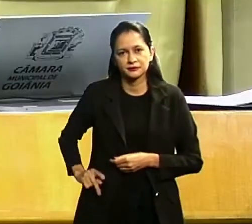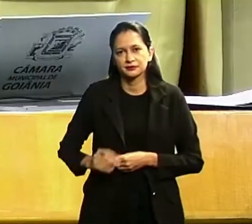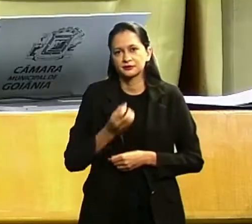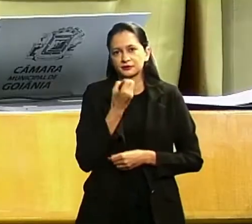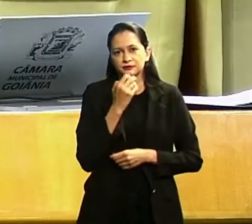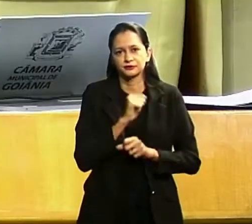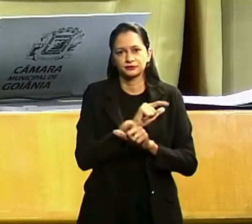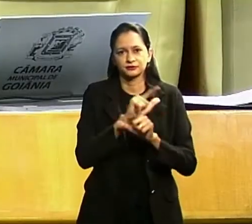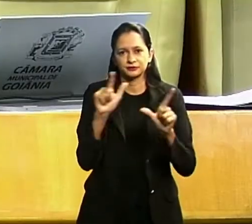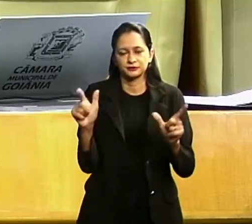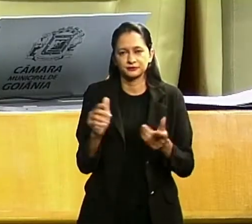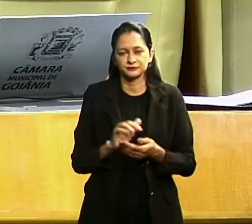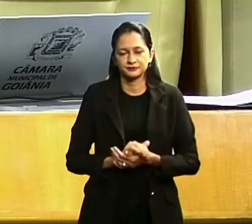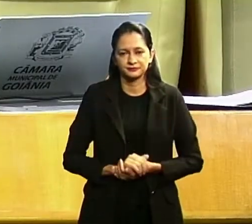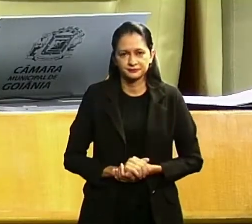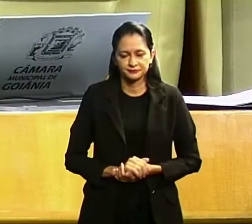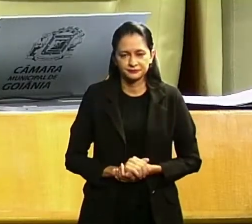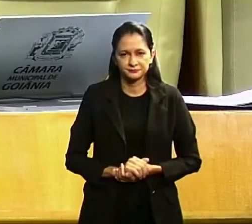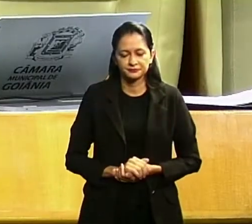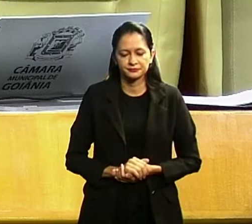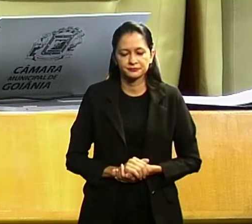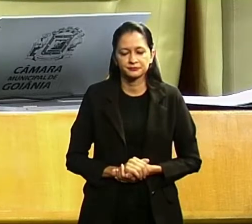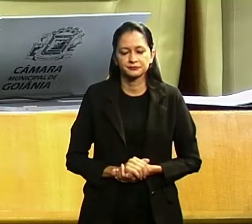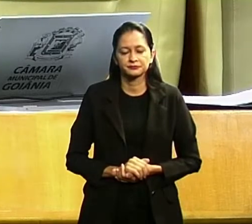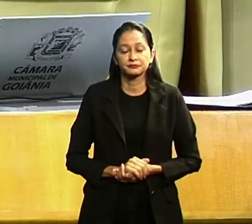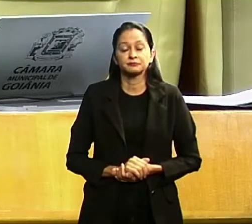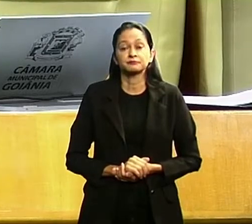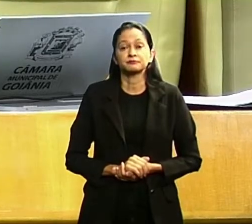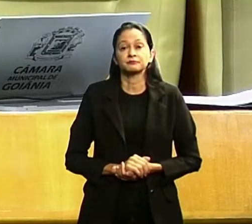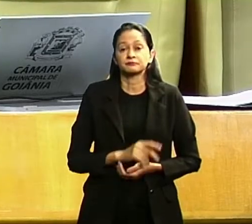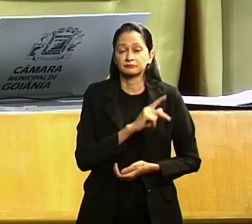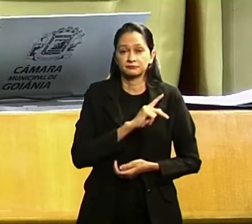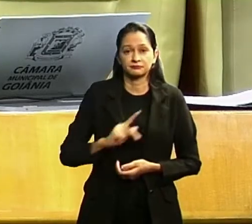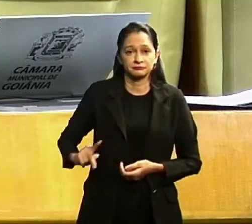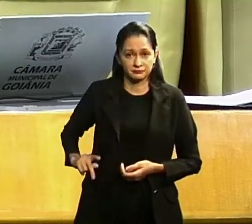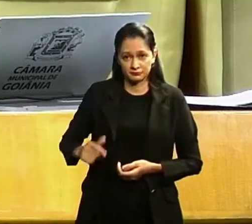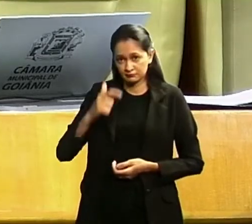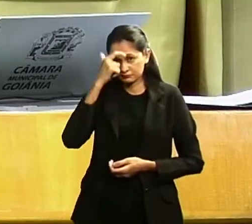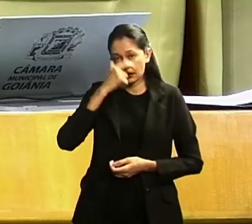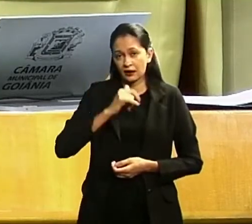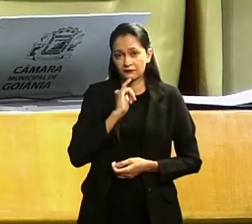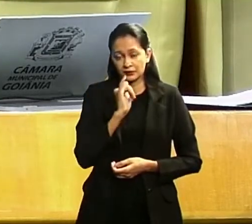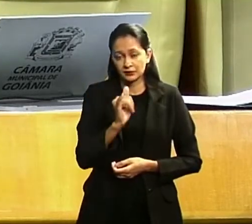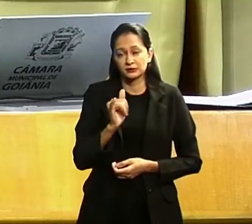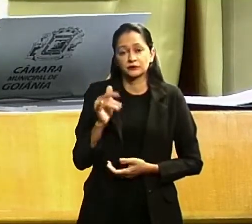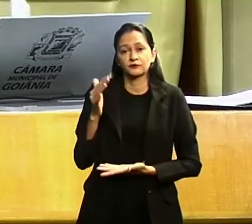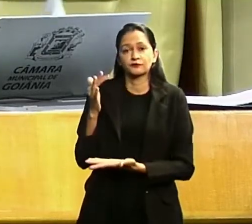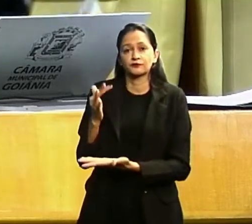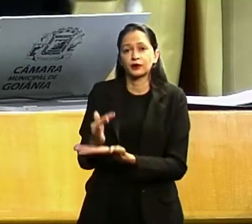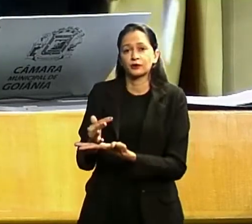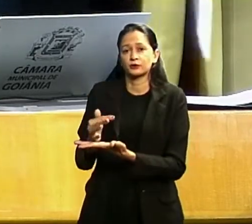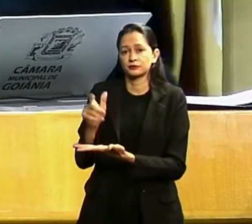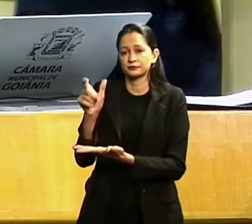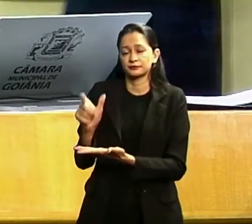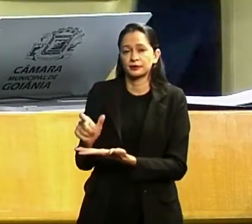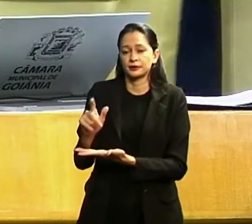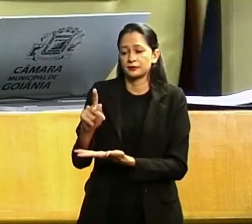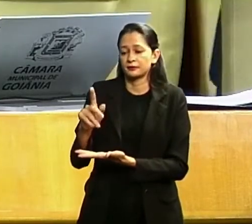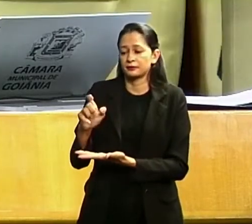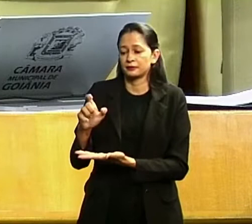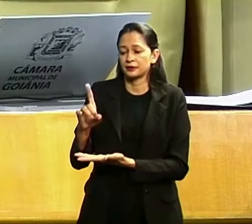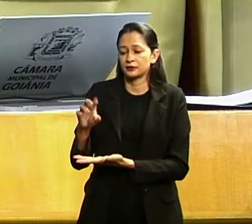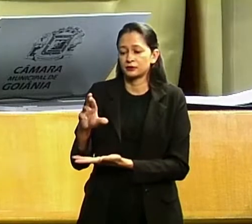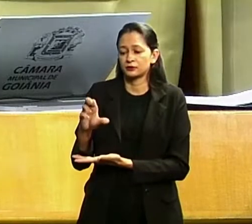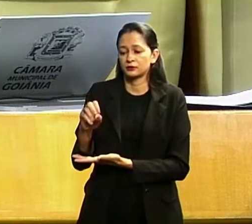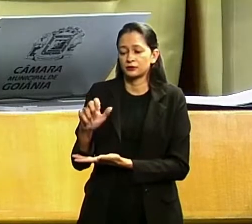vereador. Presidência informa aos senhores vereadores da ausência do ilustre vereador Pedro Azulão Júnior, que